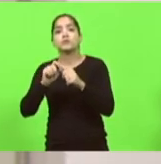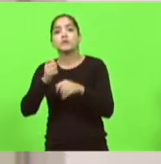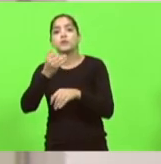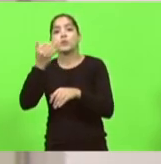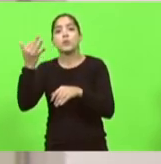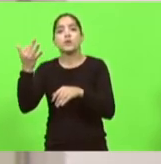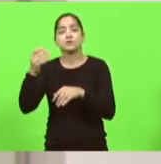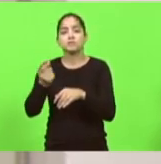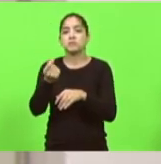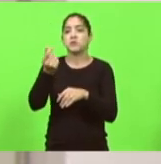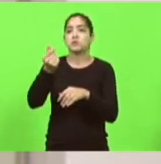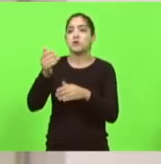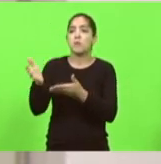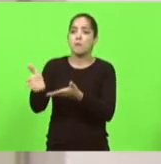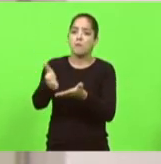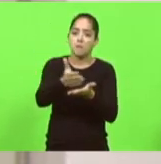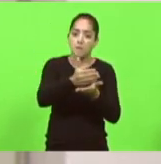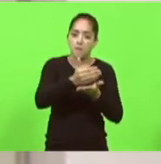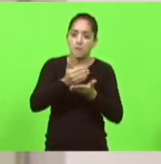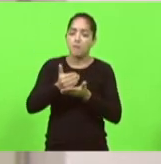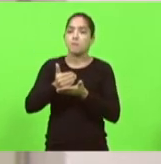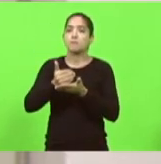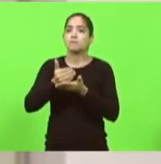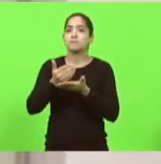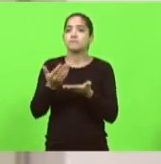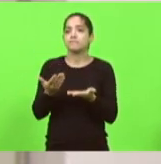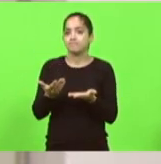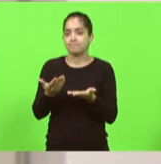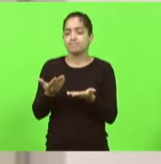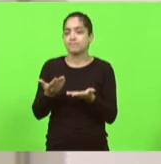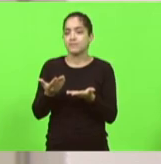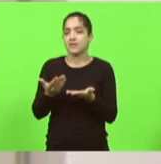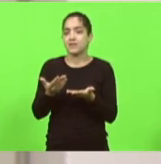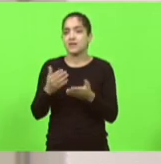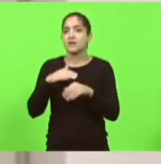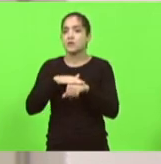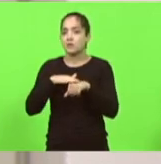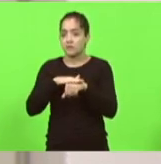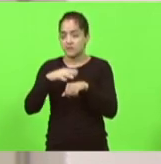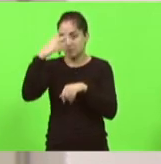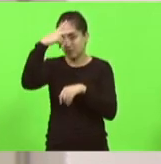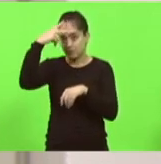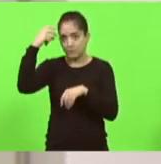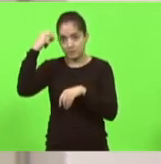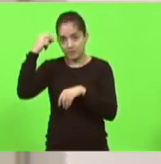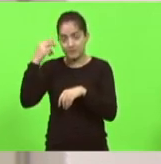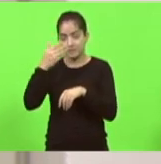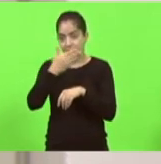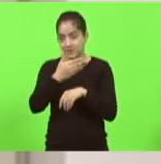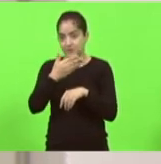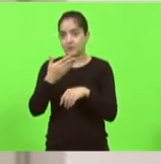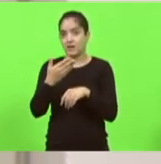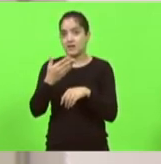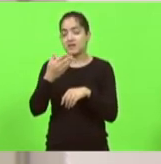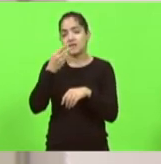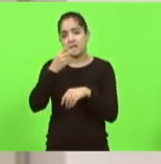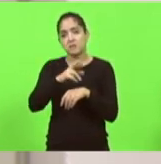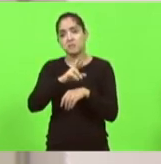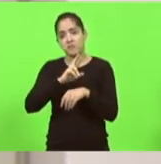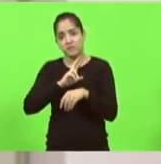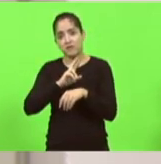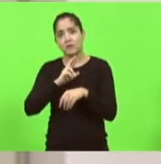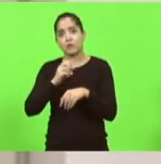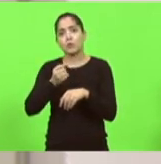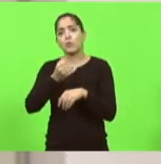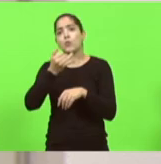quantos milhões já foram arrecadados para a prefeitura. Esses dias eu conversava com o prefeito Mário Delbrandi, e ele me falava dos recursos que tem